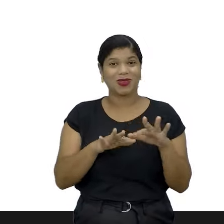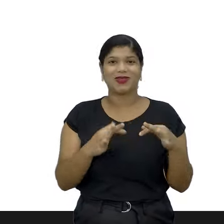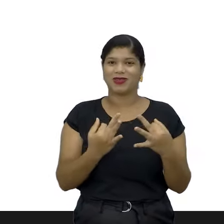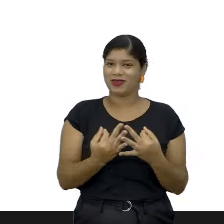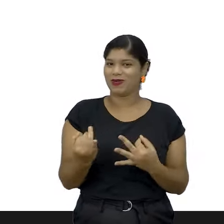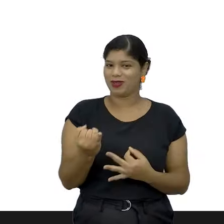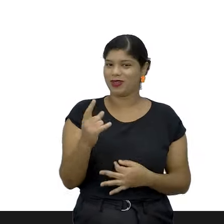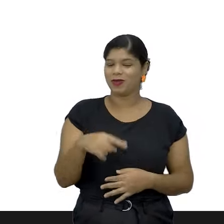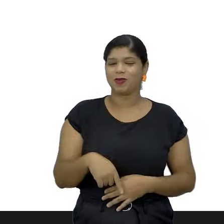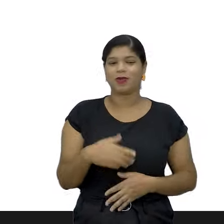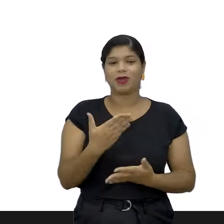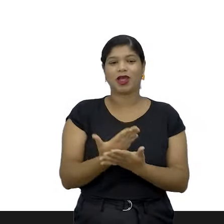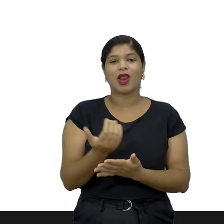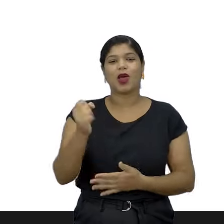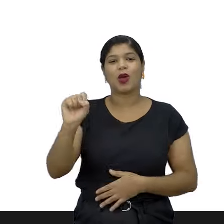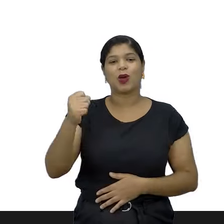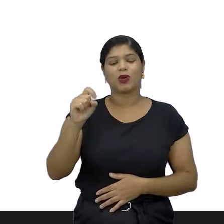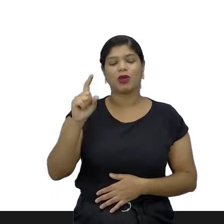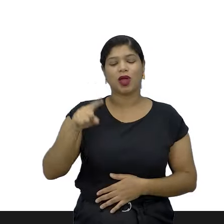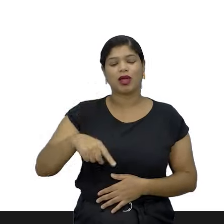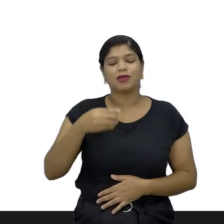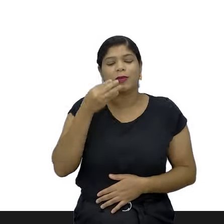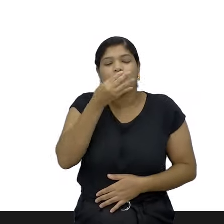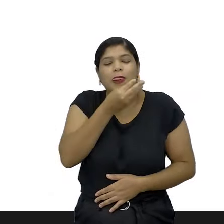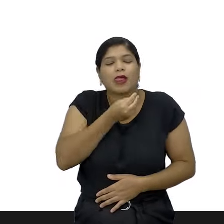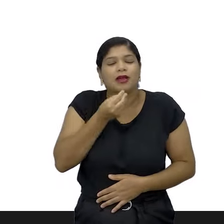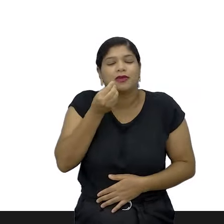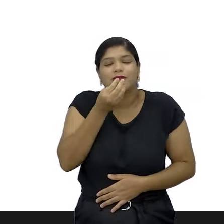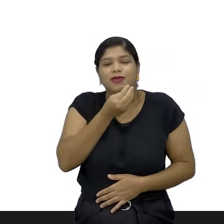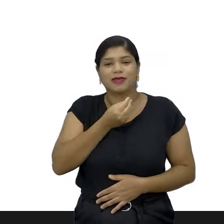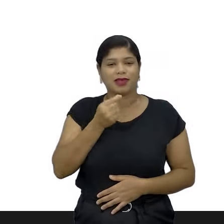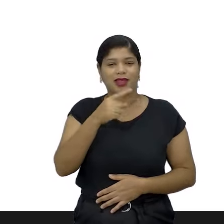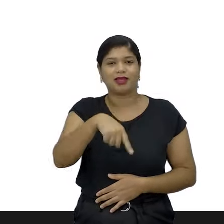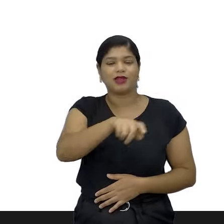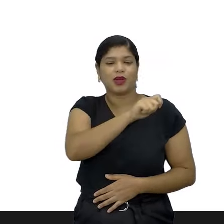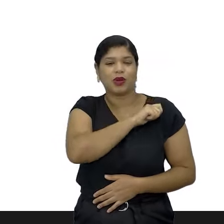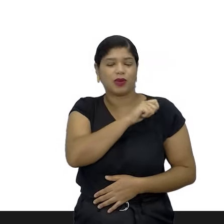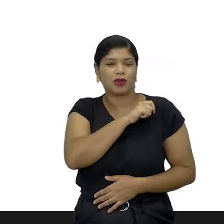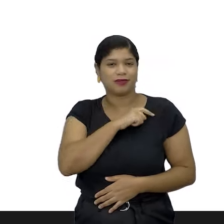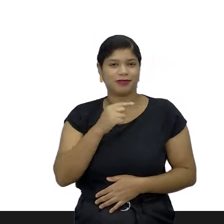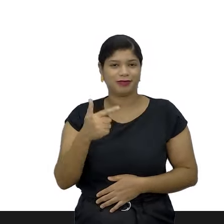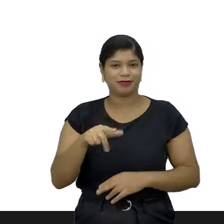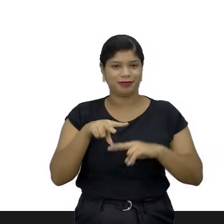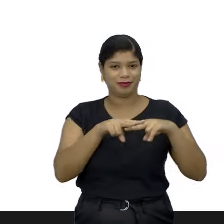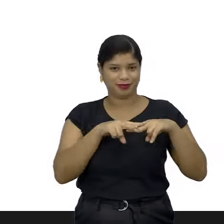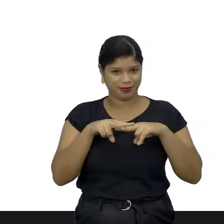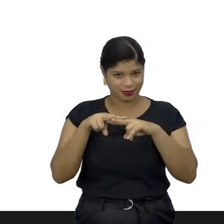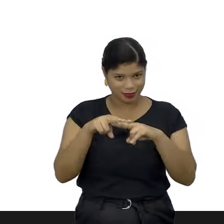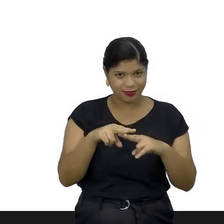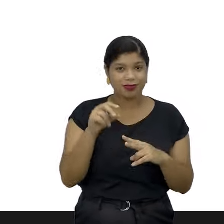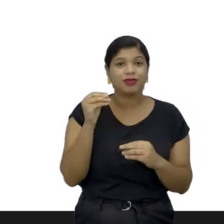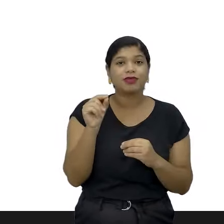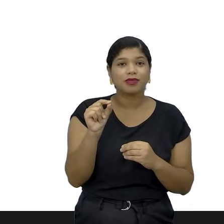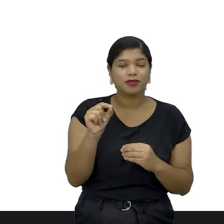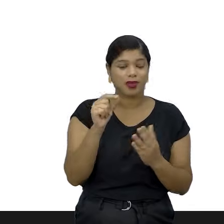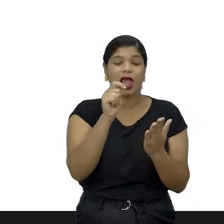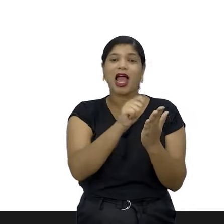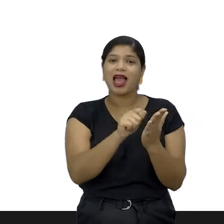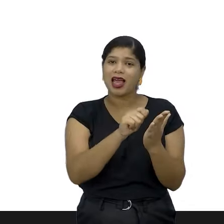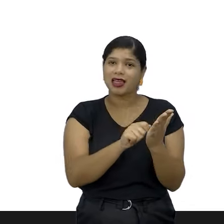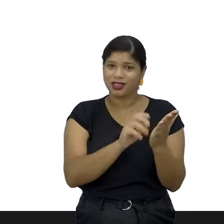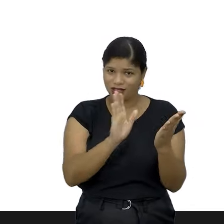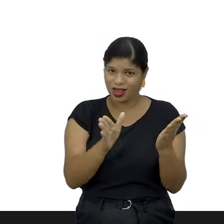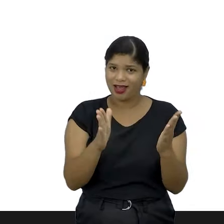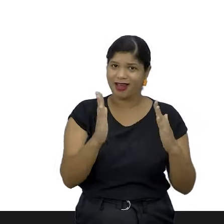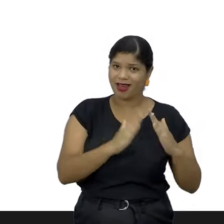8, compartilhando sabores, né, os estudantes revisarão a receita que registraram na aula anterior, a